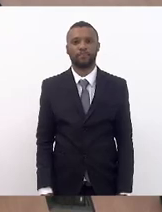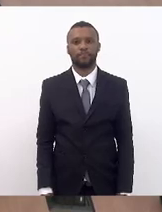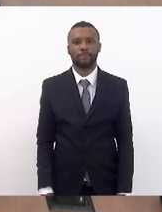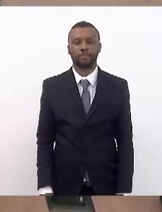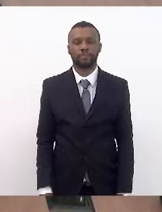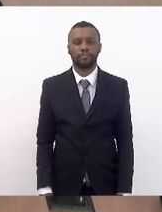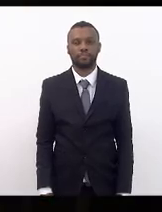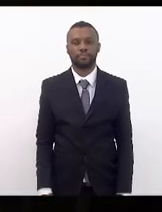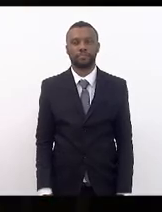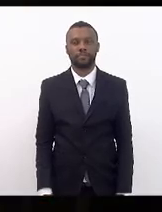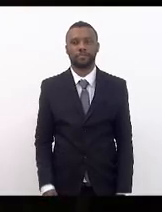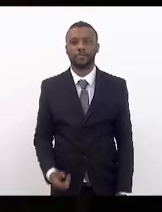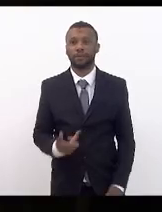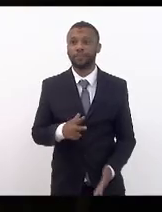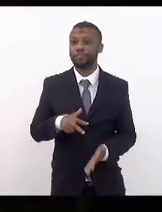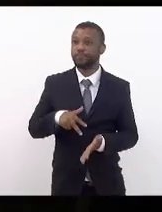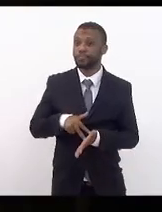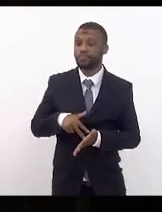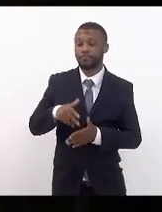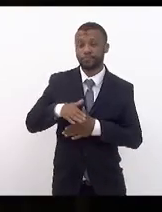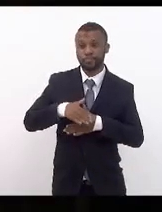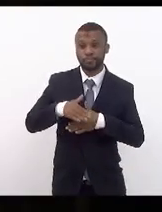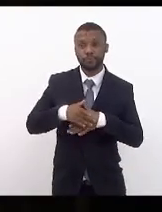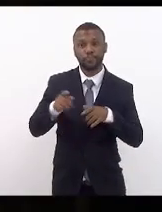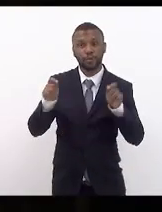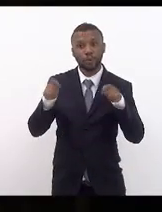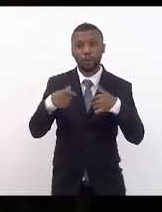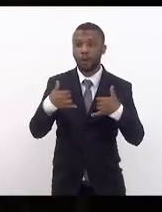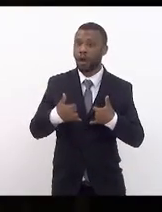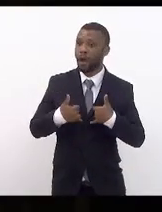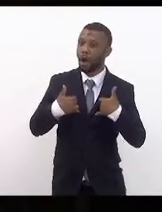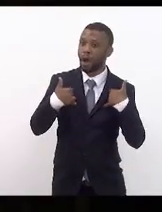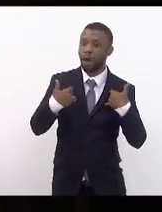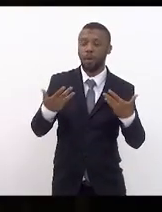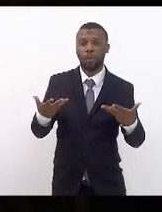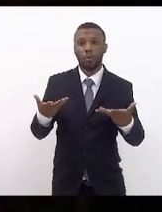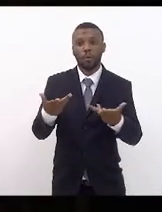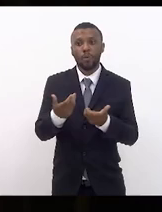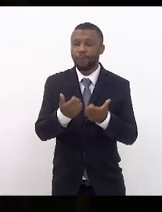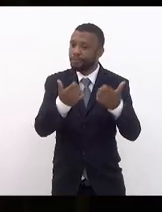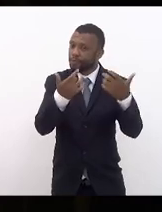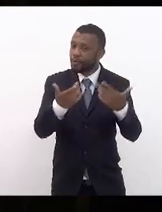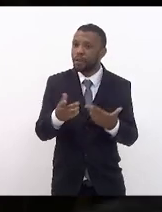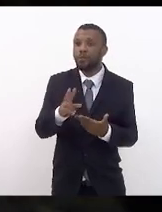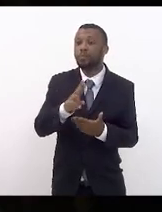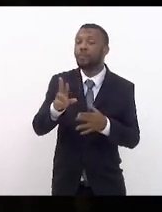A mim coube a honra tão grande de falar em nome da família.